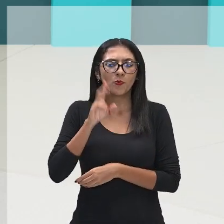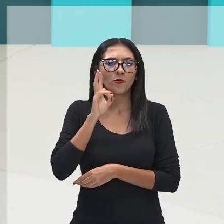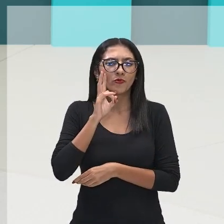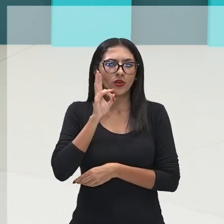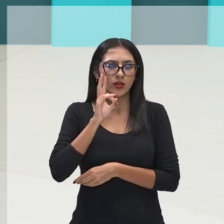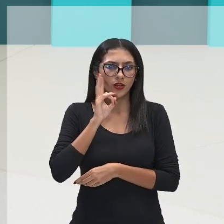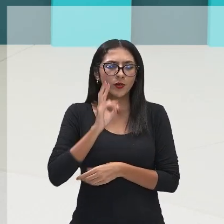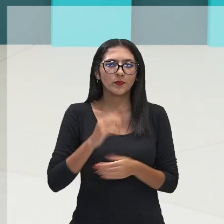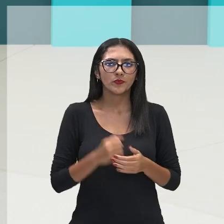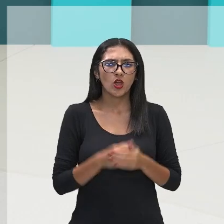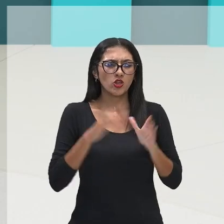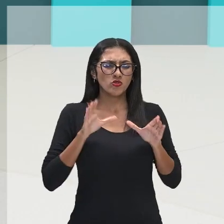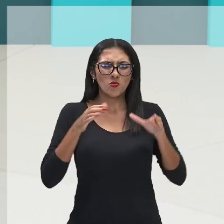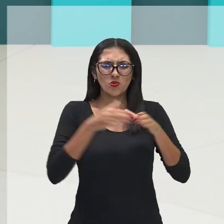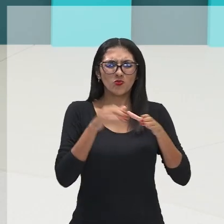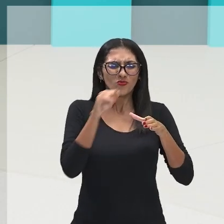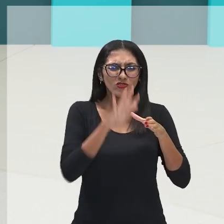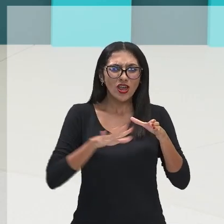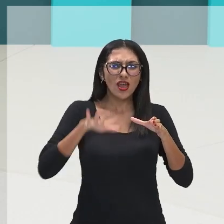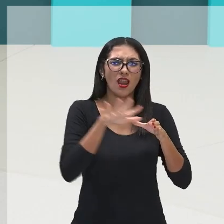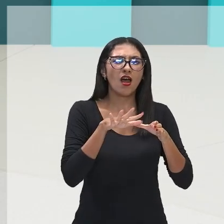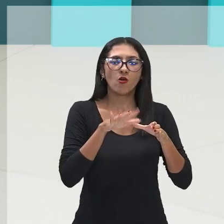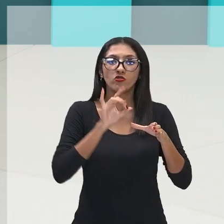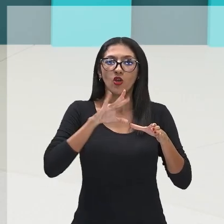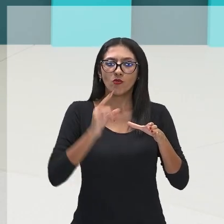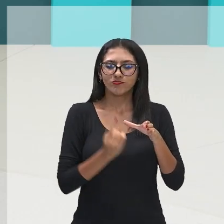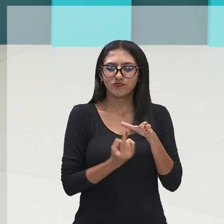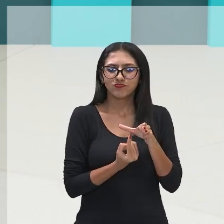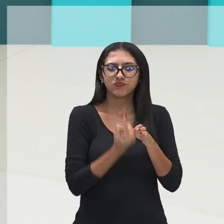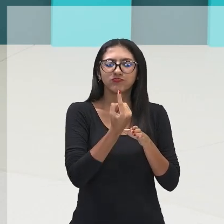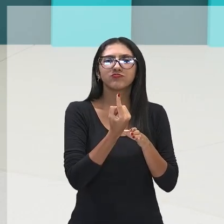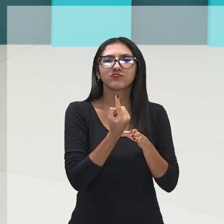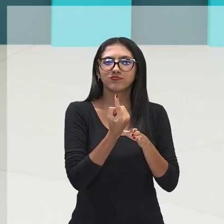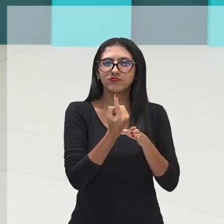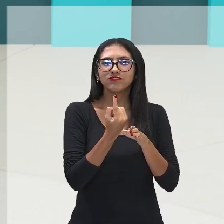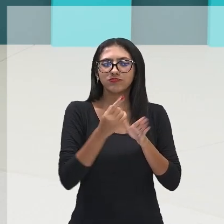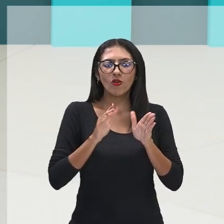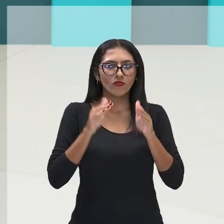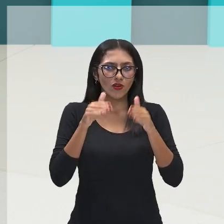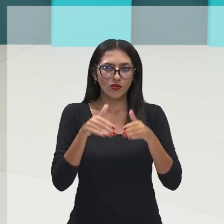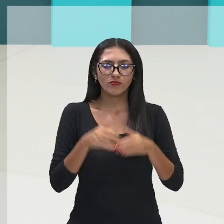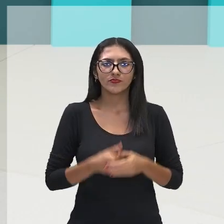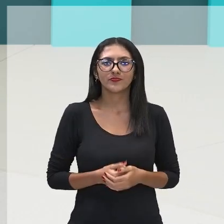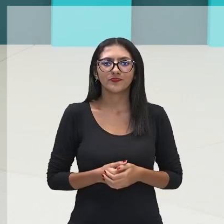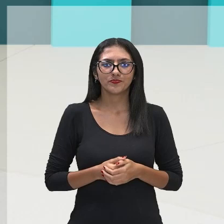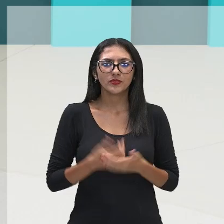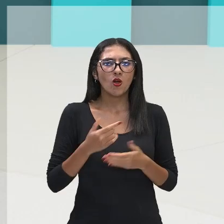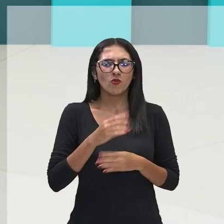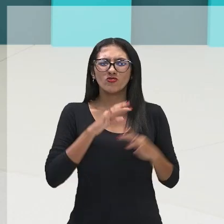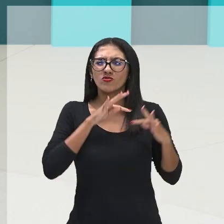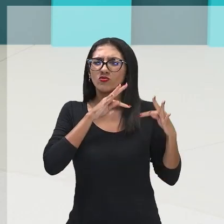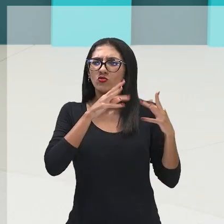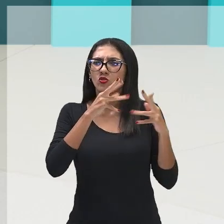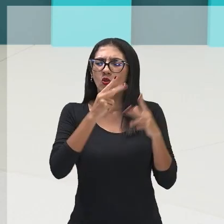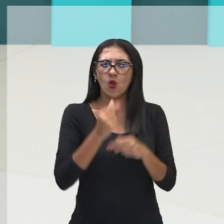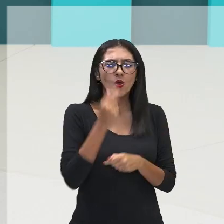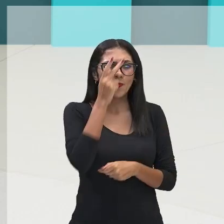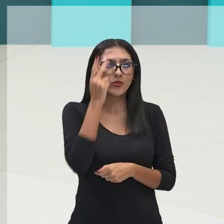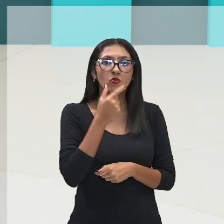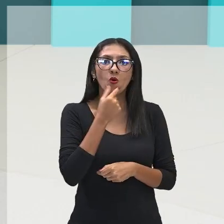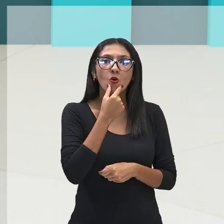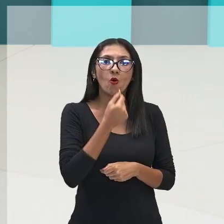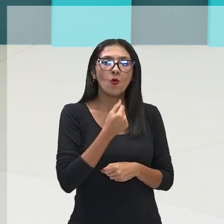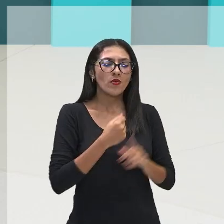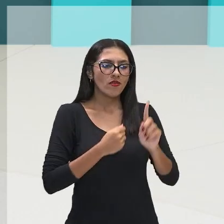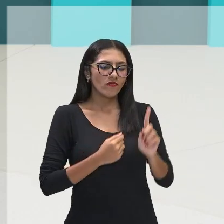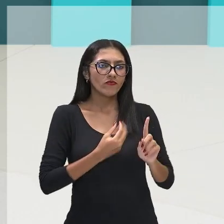um grupo inteiro eu estou falando especificamente de um. Então, de todos os meninos que moram no Rio de Janeiro, eu estou